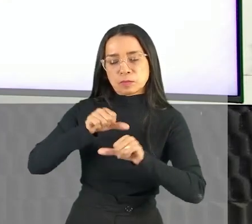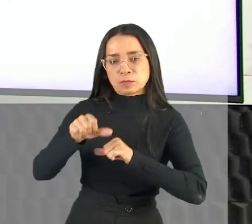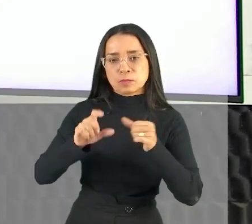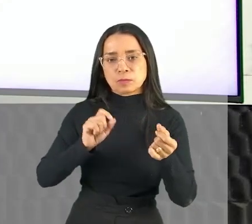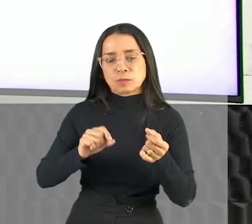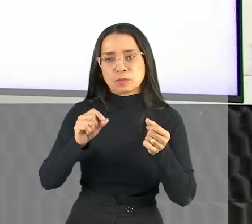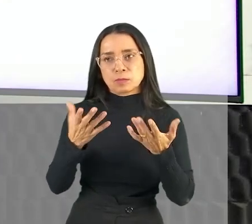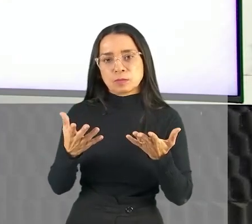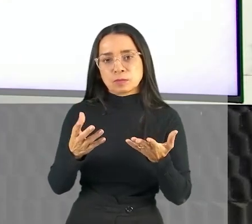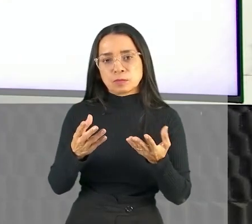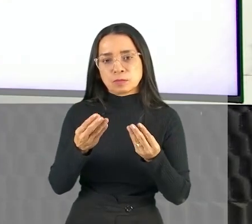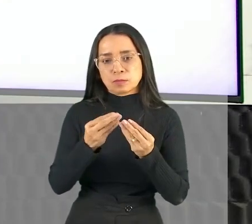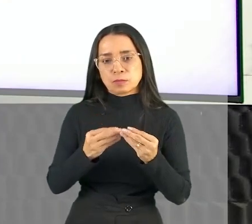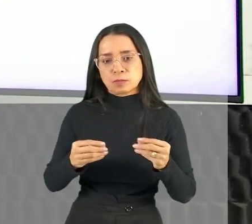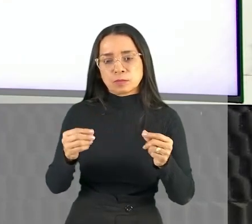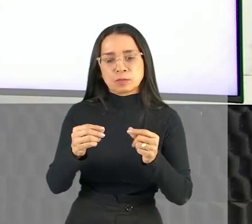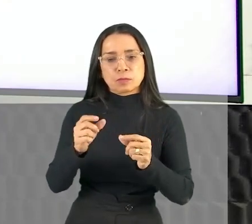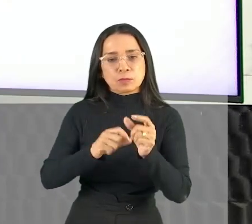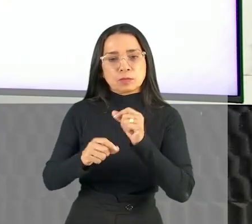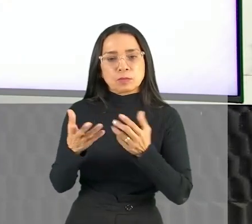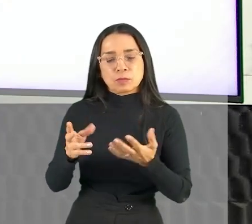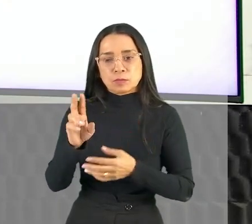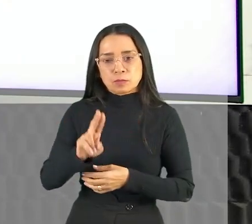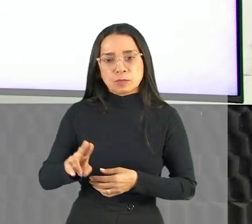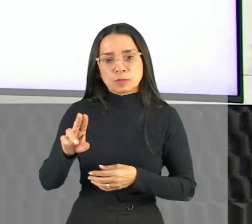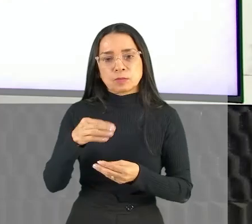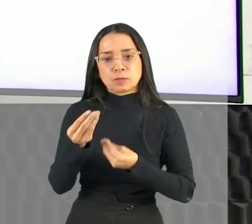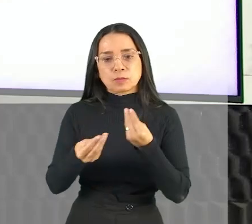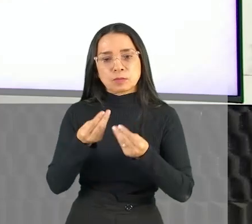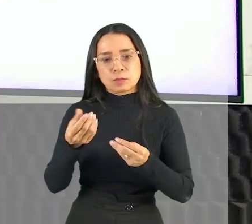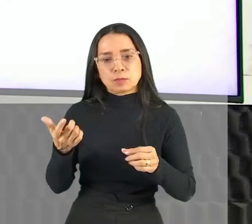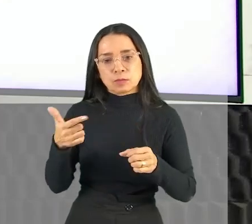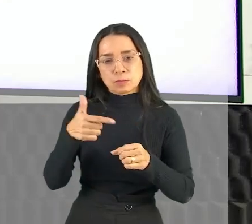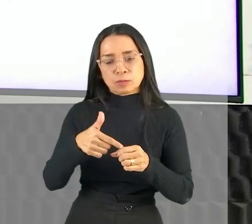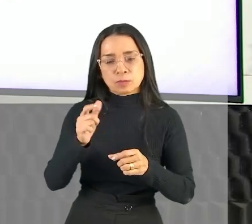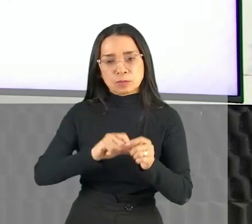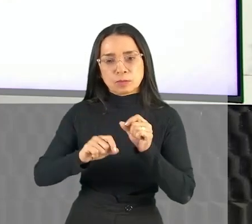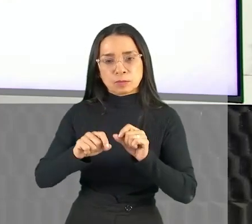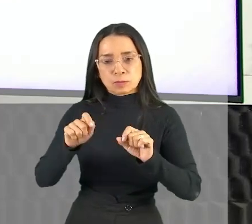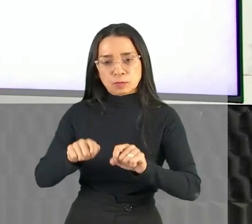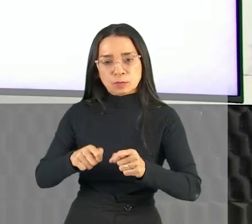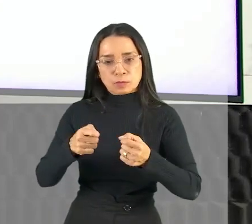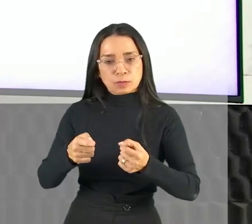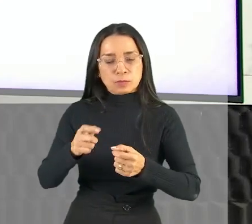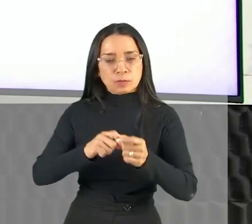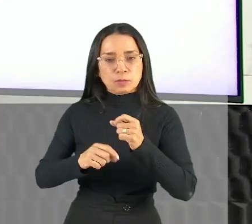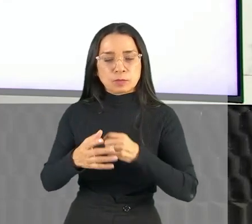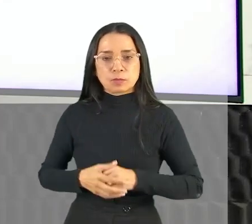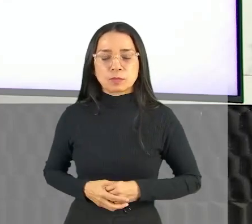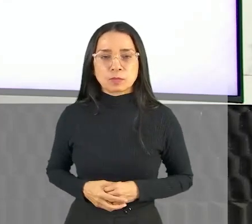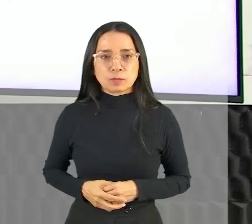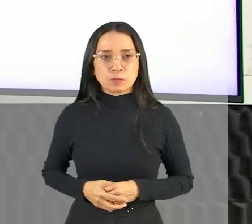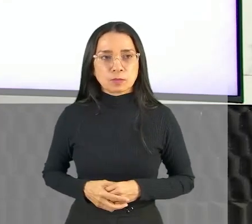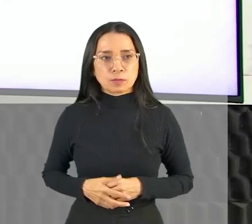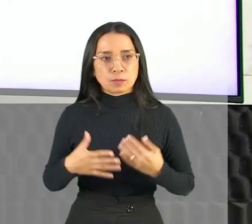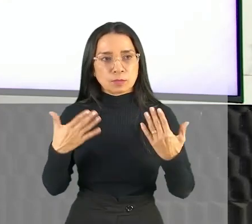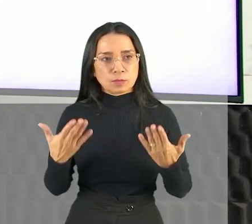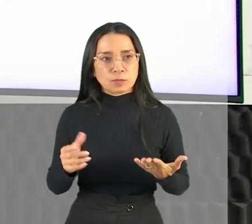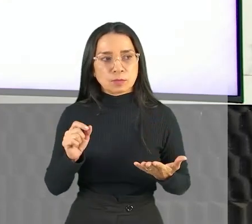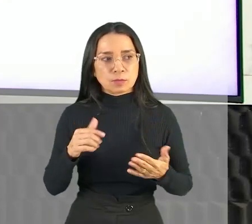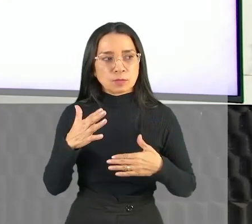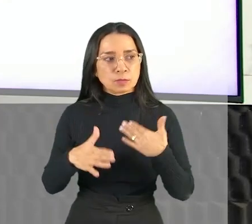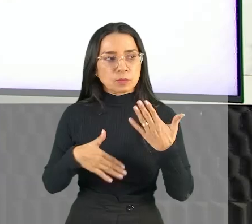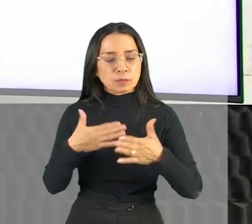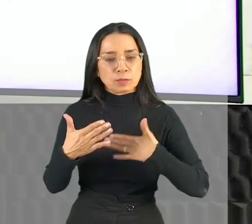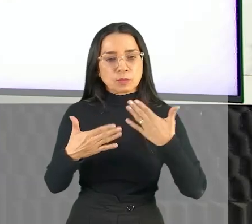negócio que pode ser usado como combustível. Então, esse combustível está vindo de uma quebra, de um catabolismo. Então, o